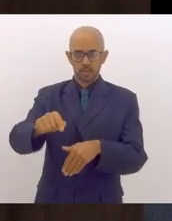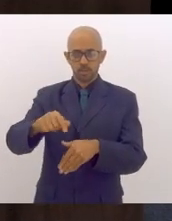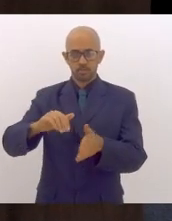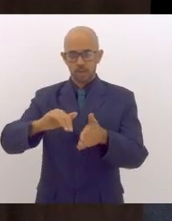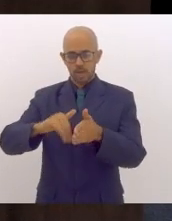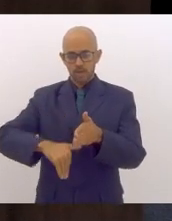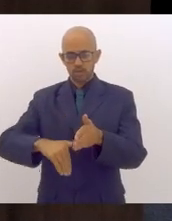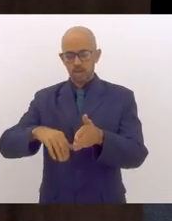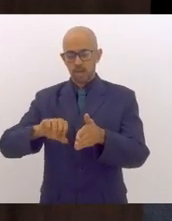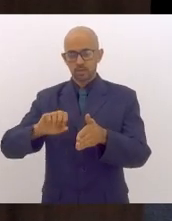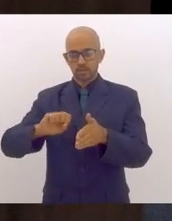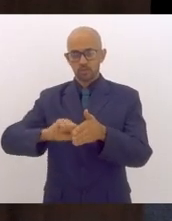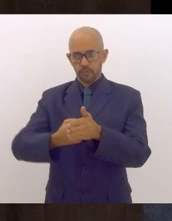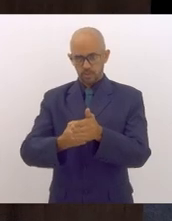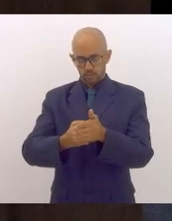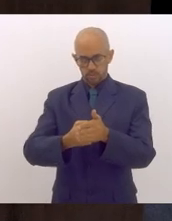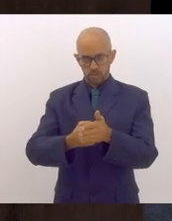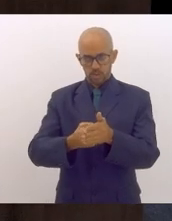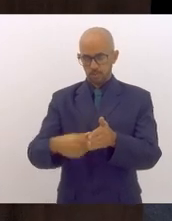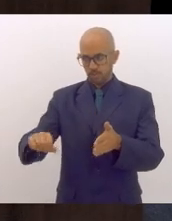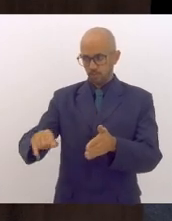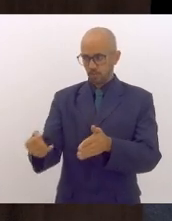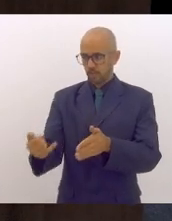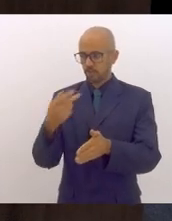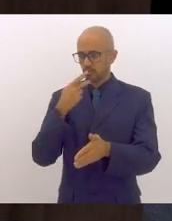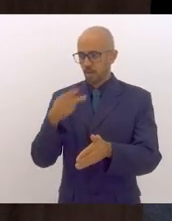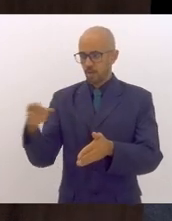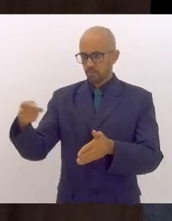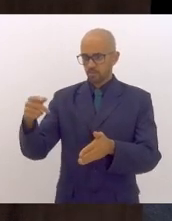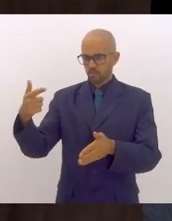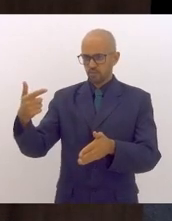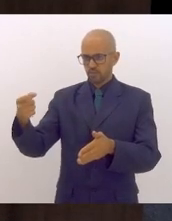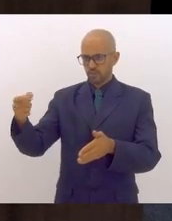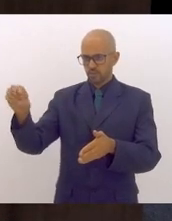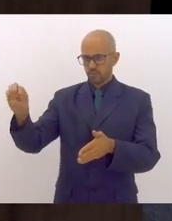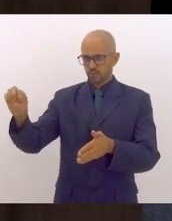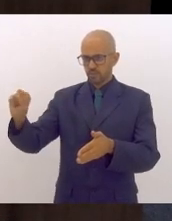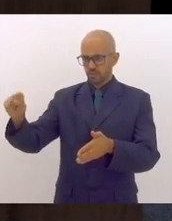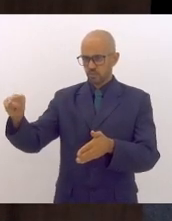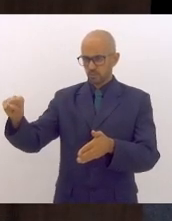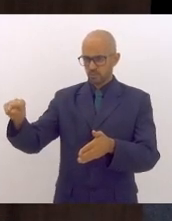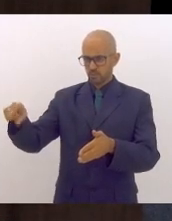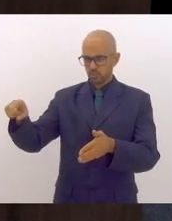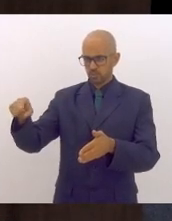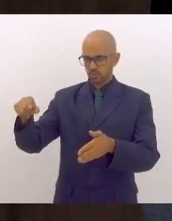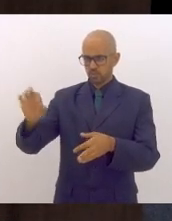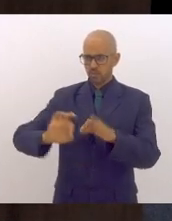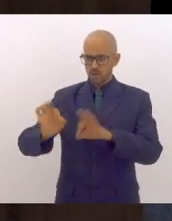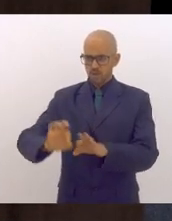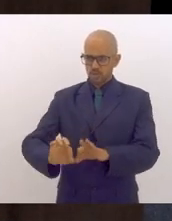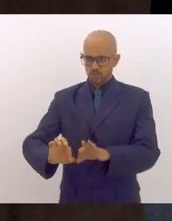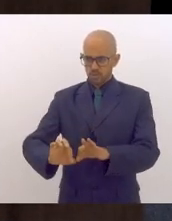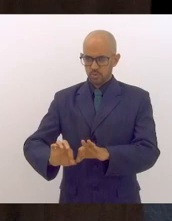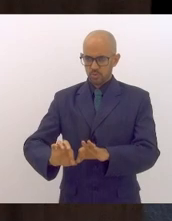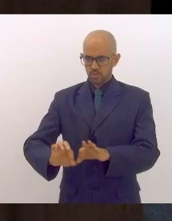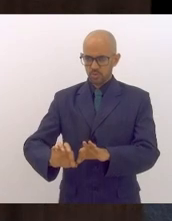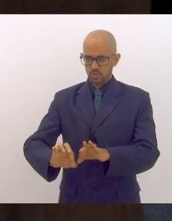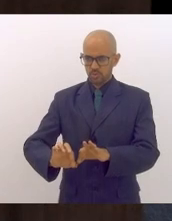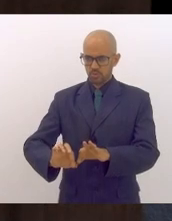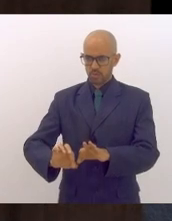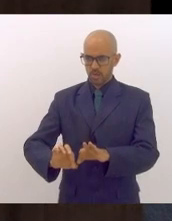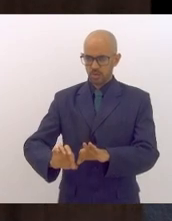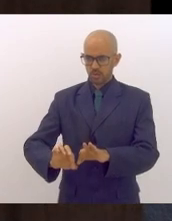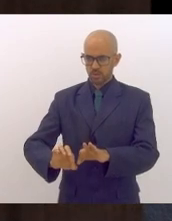veto. Aproveito para pedir para Vossa Excelência apenas 20 segundos, enquanto os deputados chegam, uma questão de ordem, pela